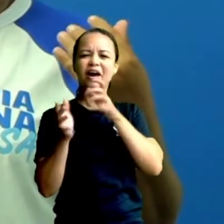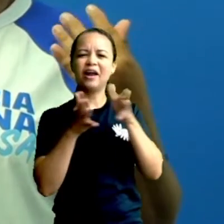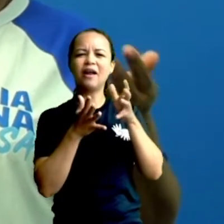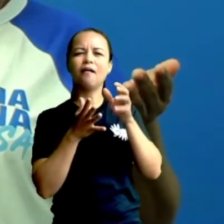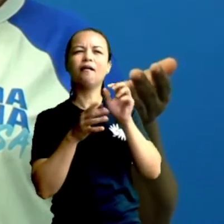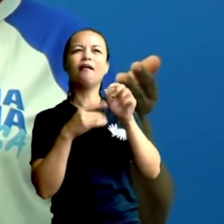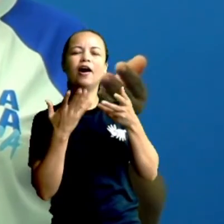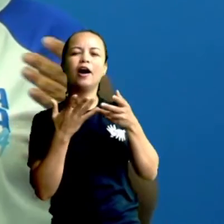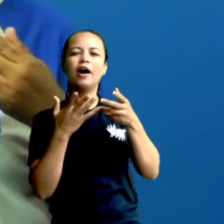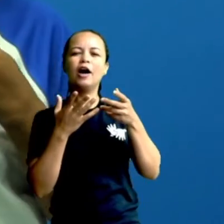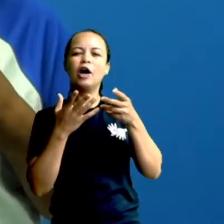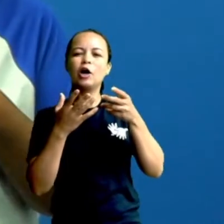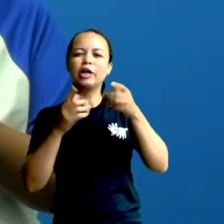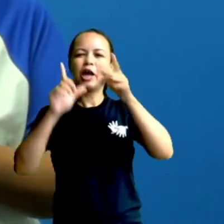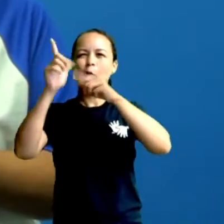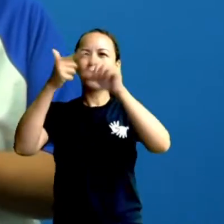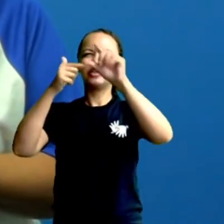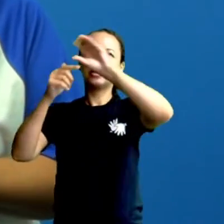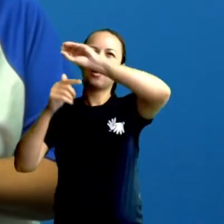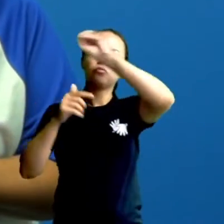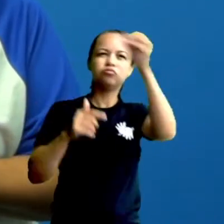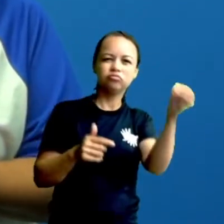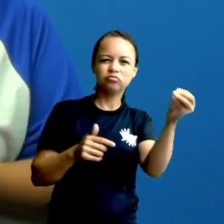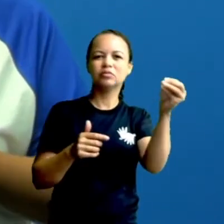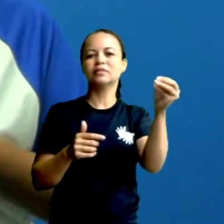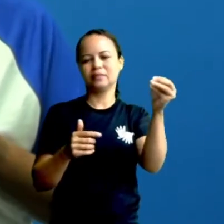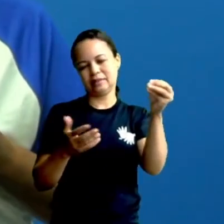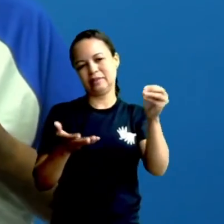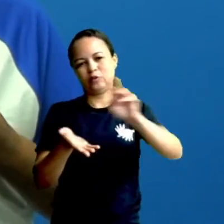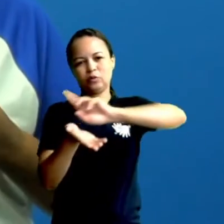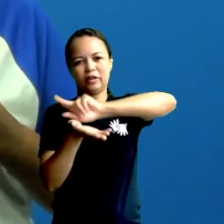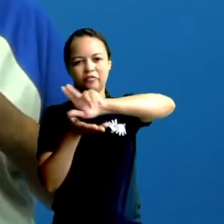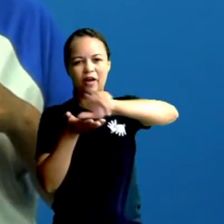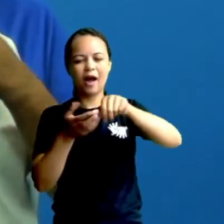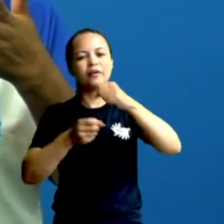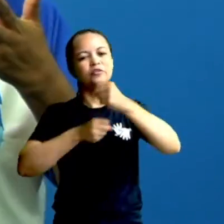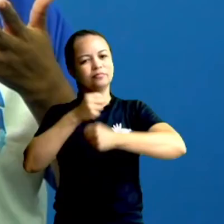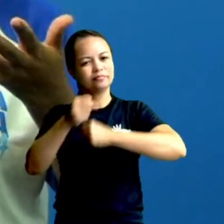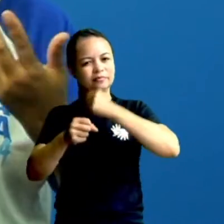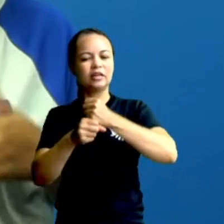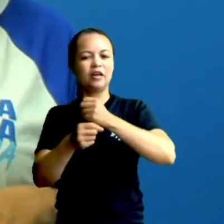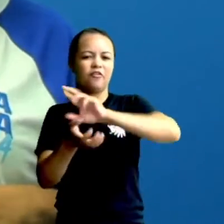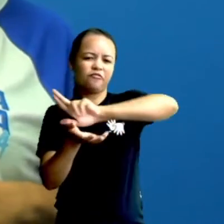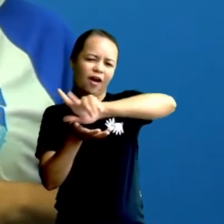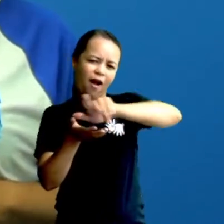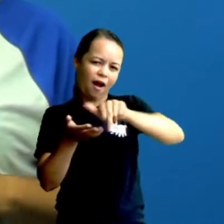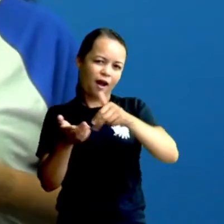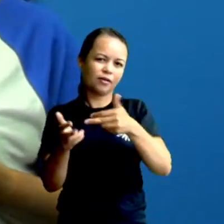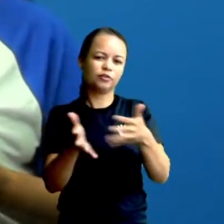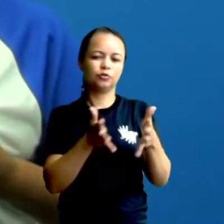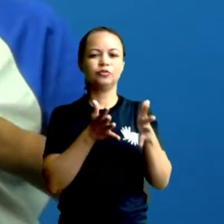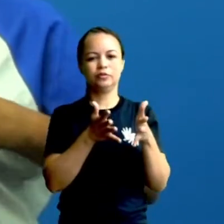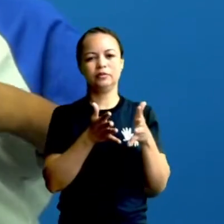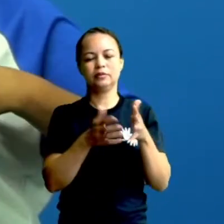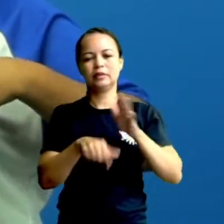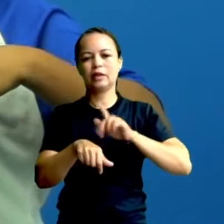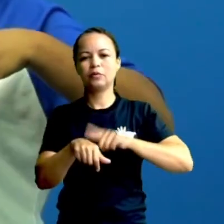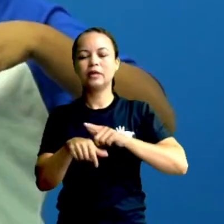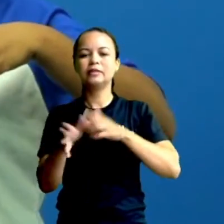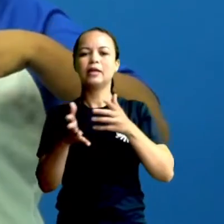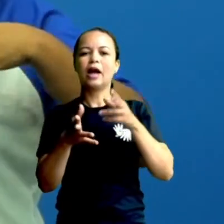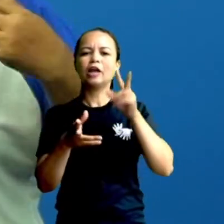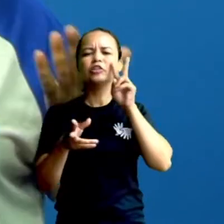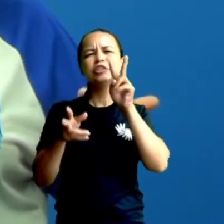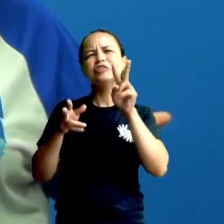cadente, né? Pois é, e aí tem eventos desse, né, anual, que acontecem várias ao mesmo tempo. A gente costuma ver uma,